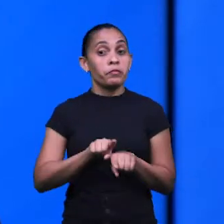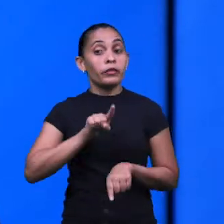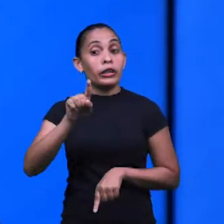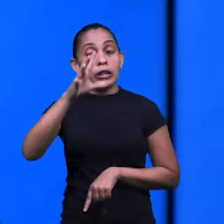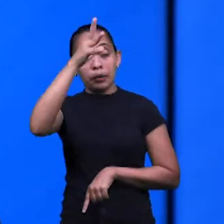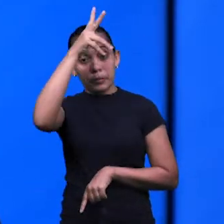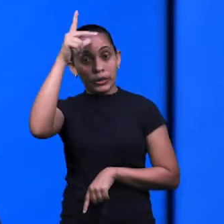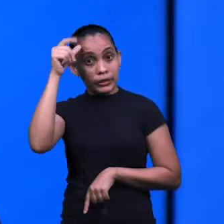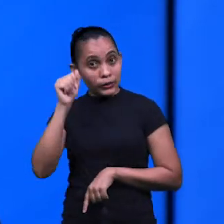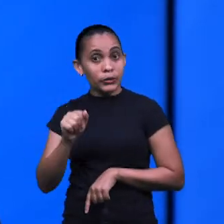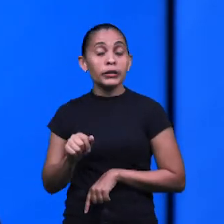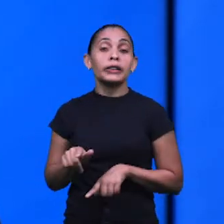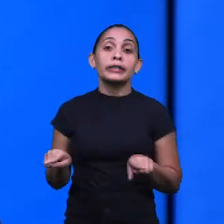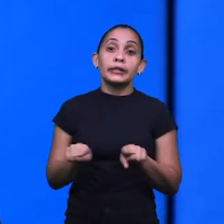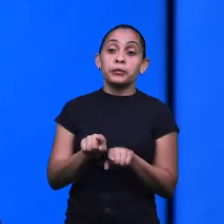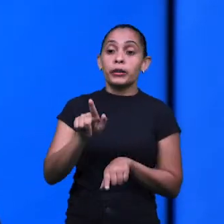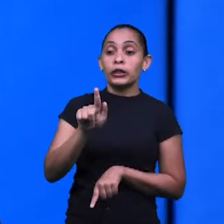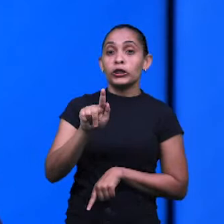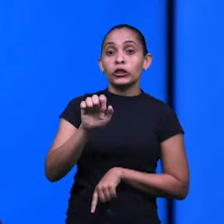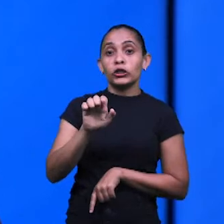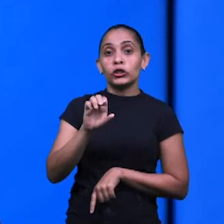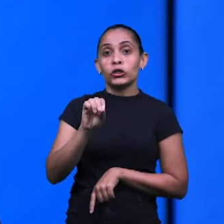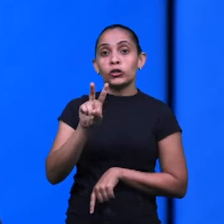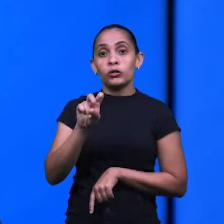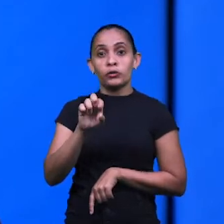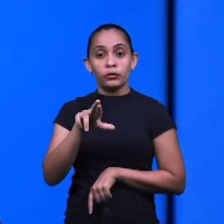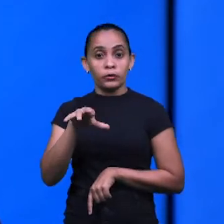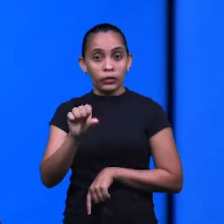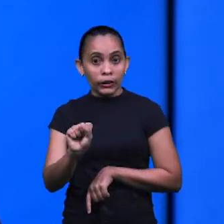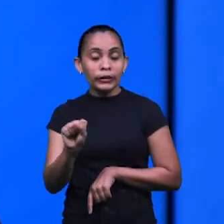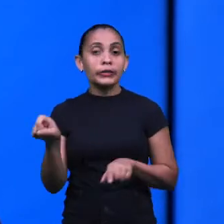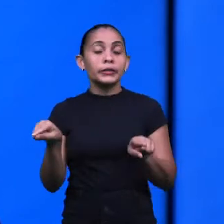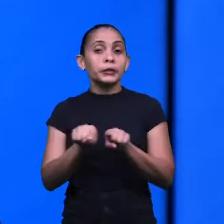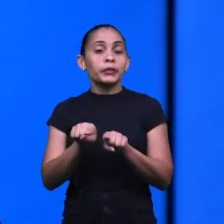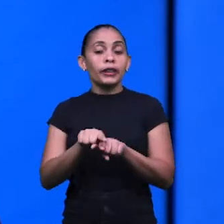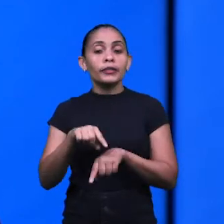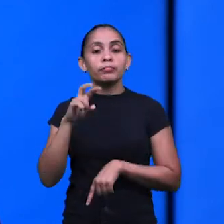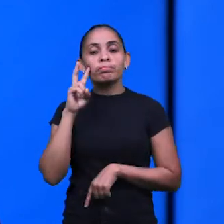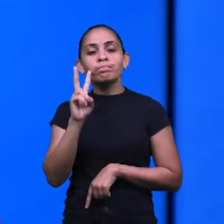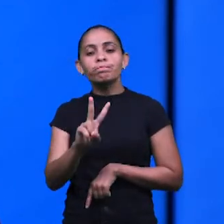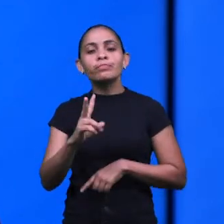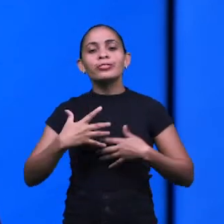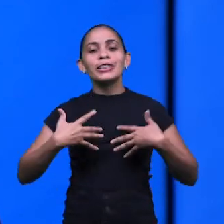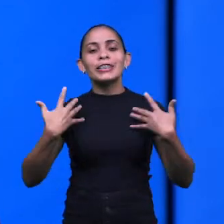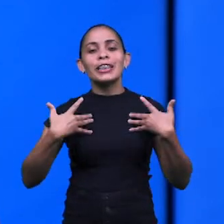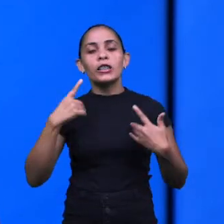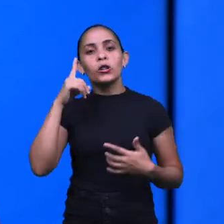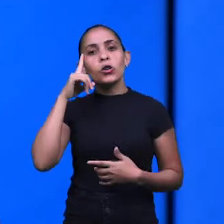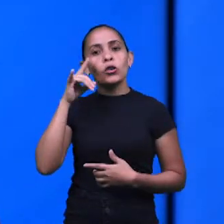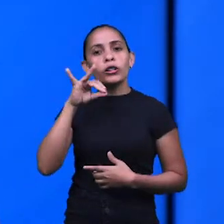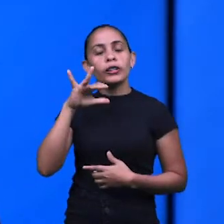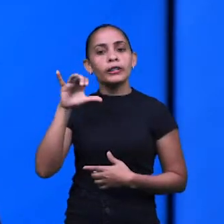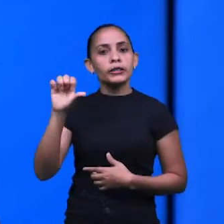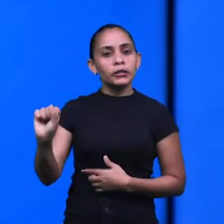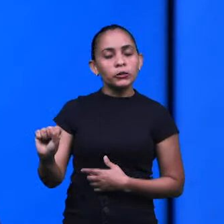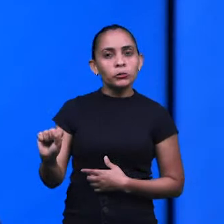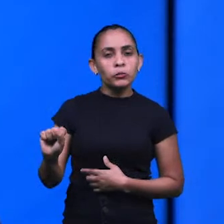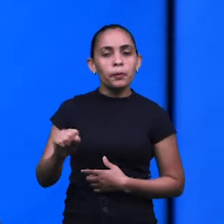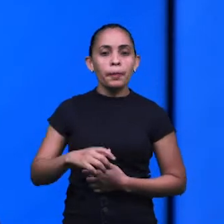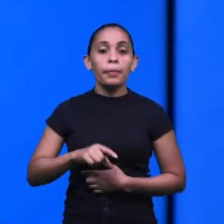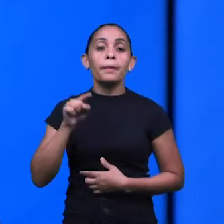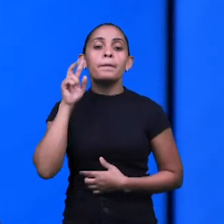a Giovana colocou muito bem que quando Abraão se alegrou ao ver o terceiro dia, ele estava vendo ali